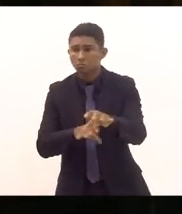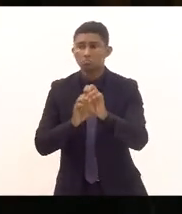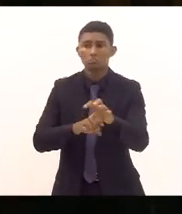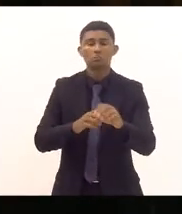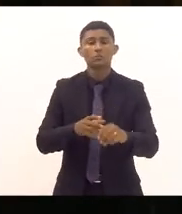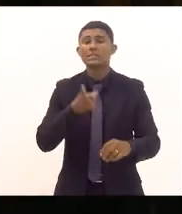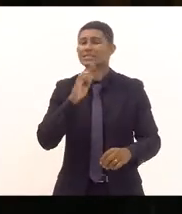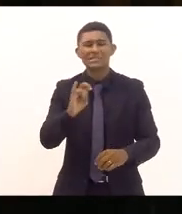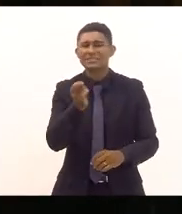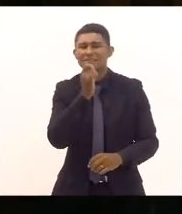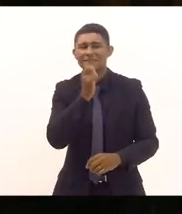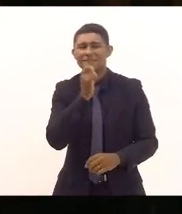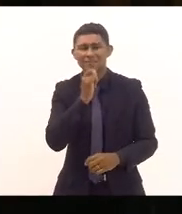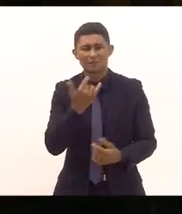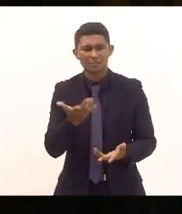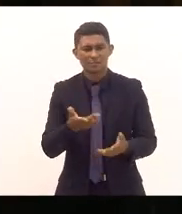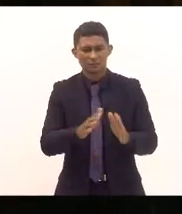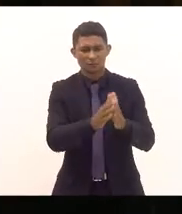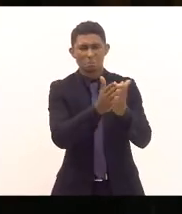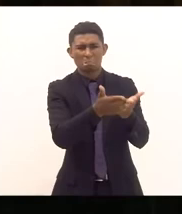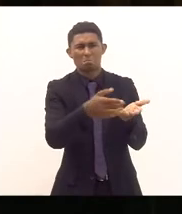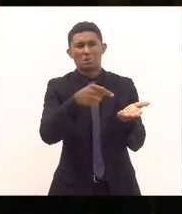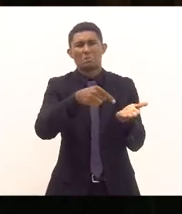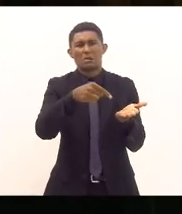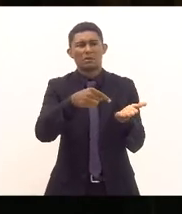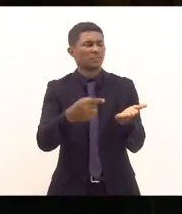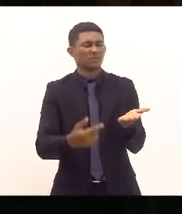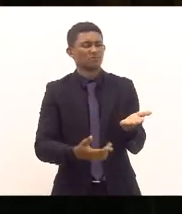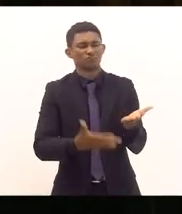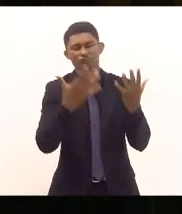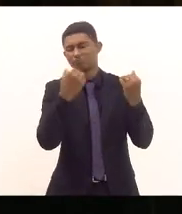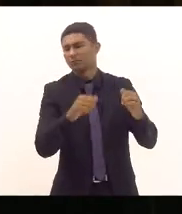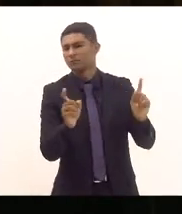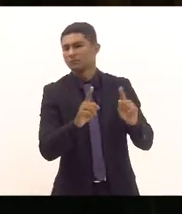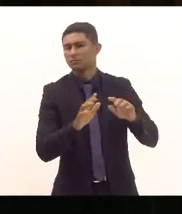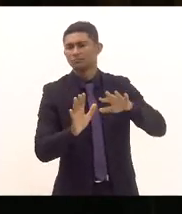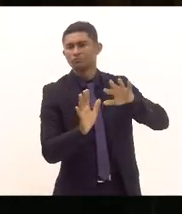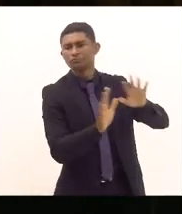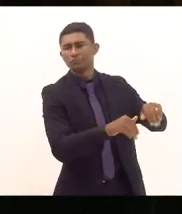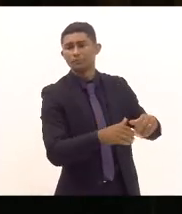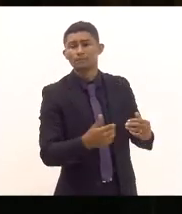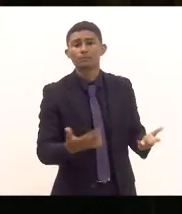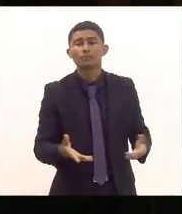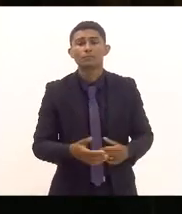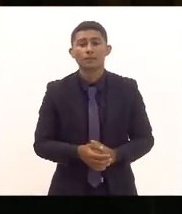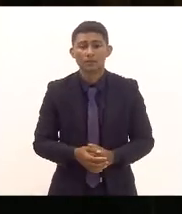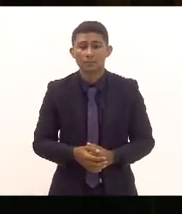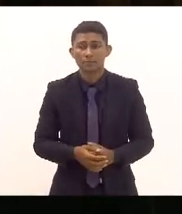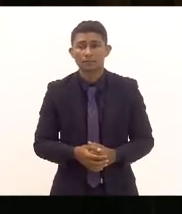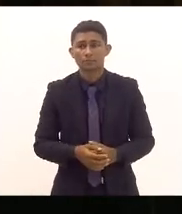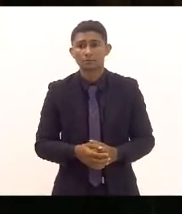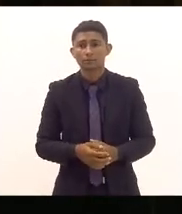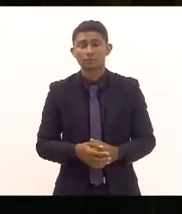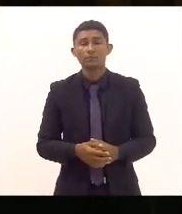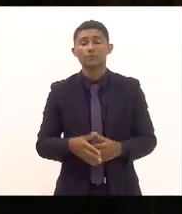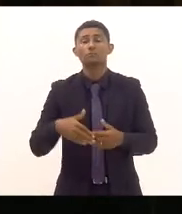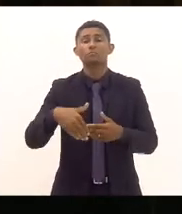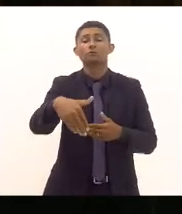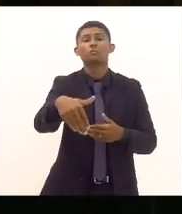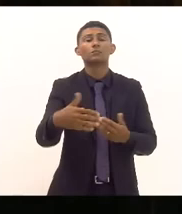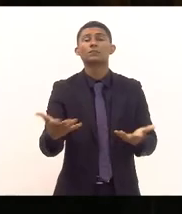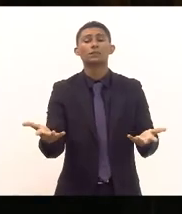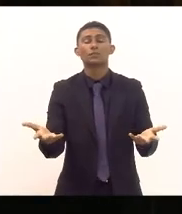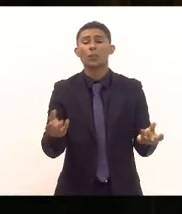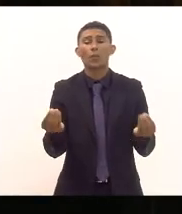do momento que refuta a Bíblia Sagrada e eu não sei onde nós iremos